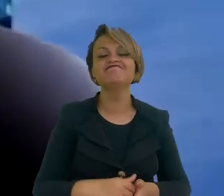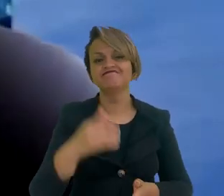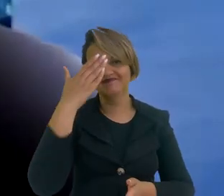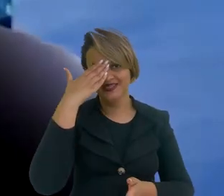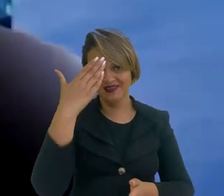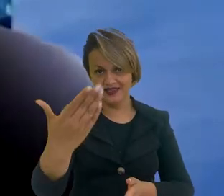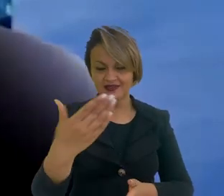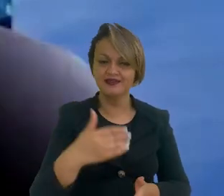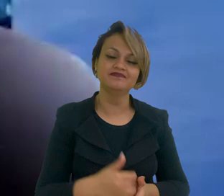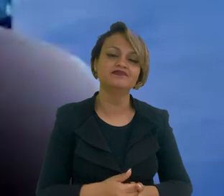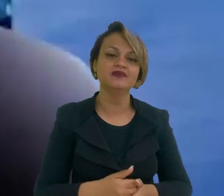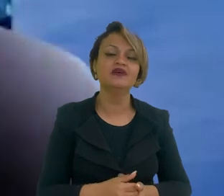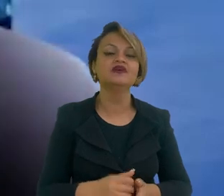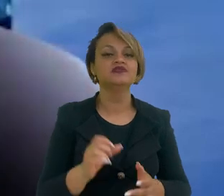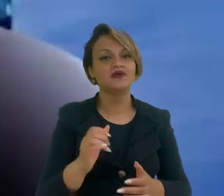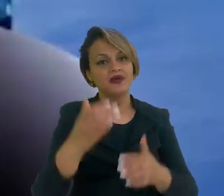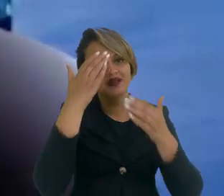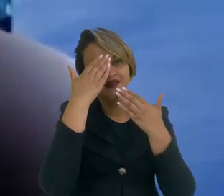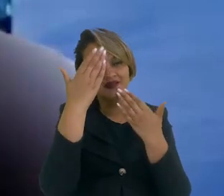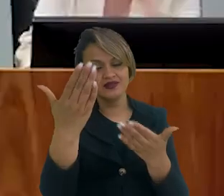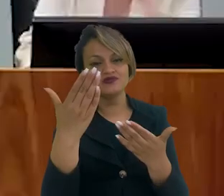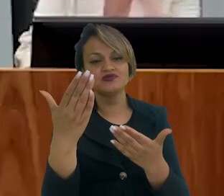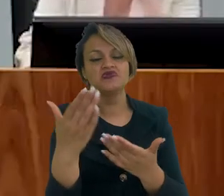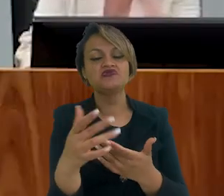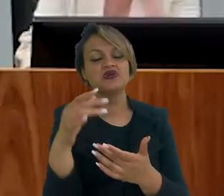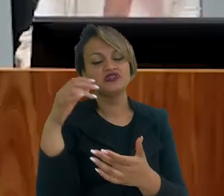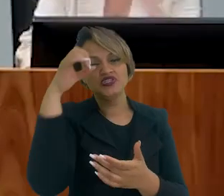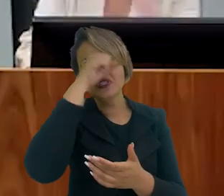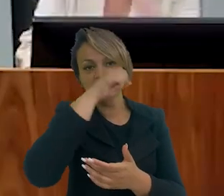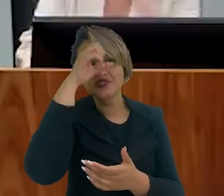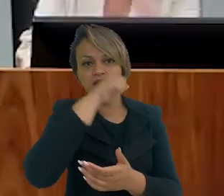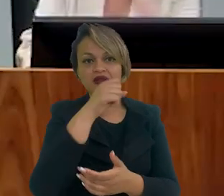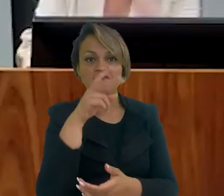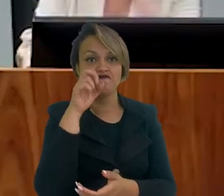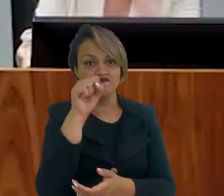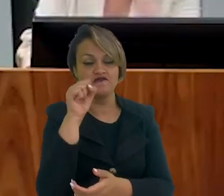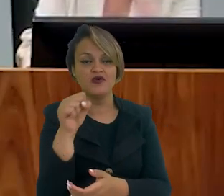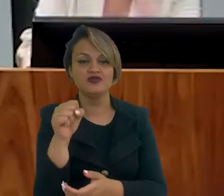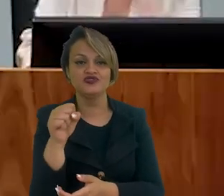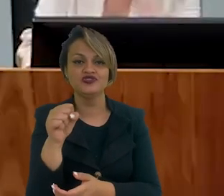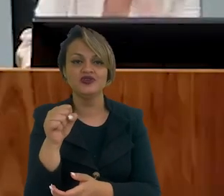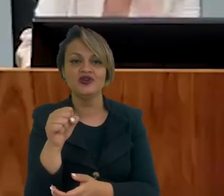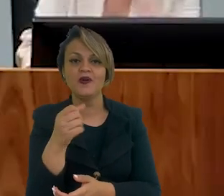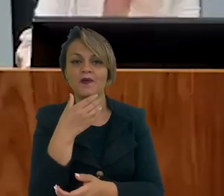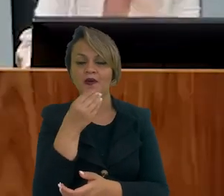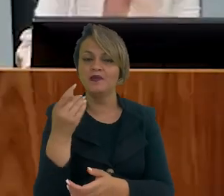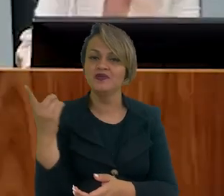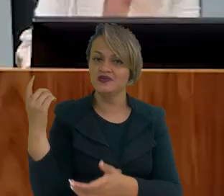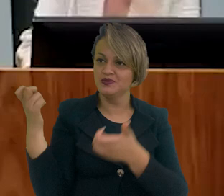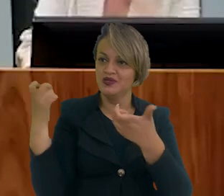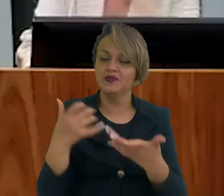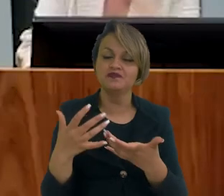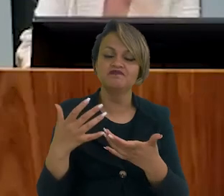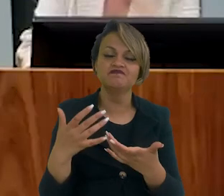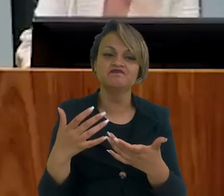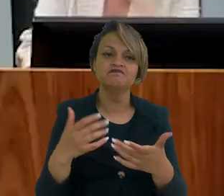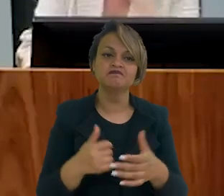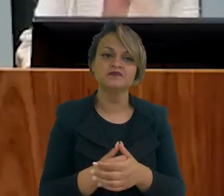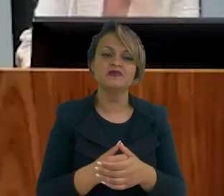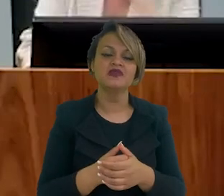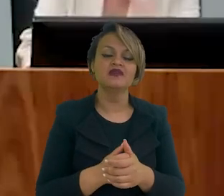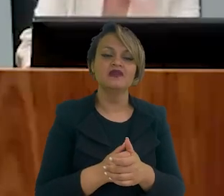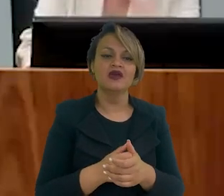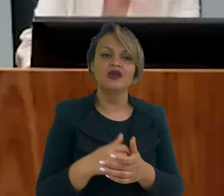a desembargadora Leila para fazer o encerramento obrigado eu só tenho agradecimentos por um aprendizado